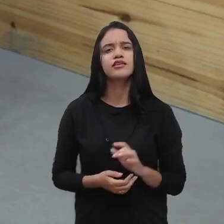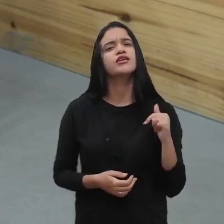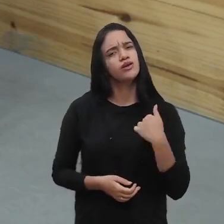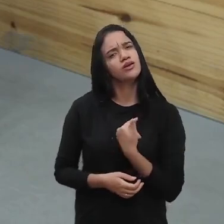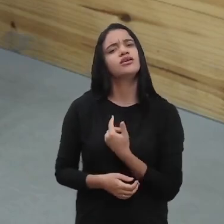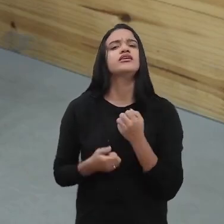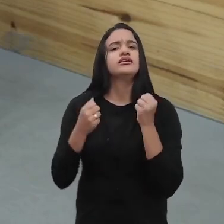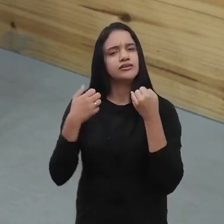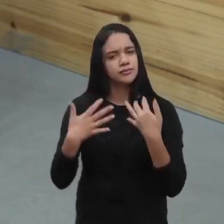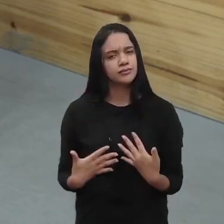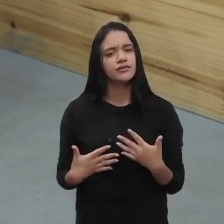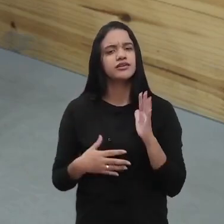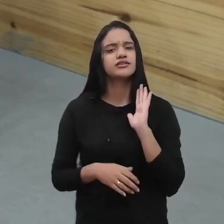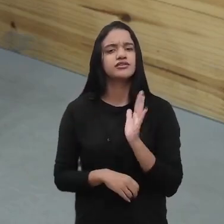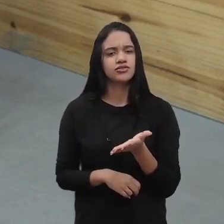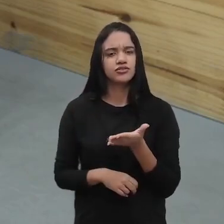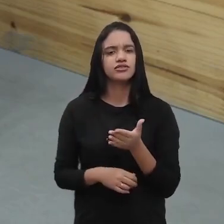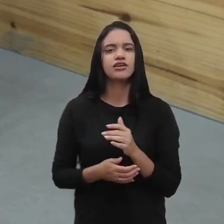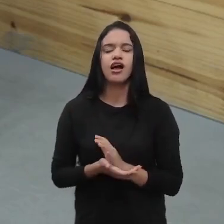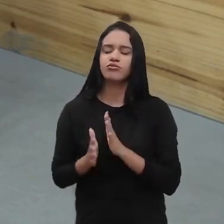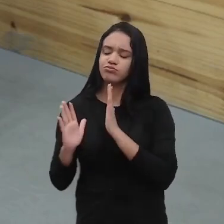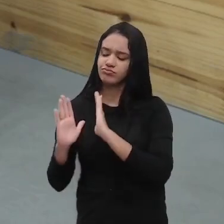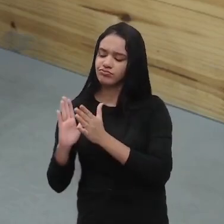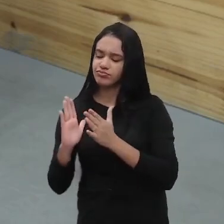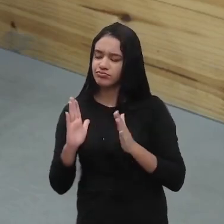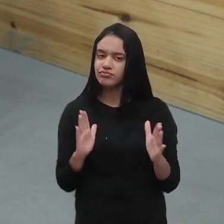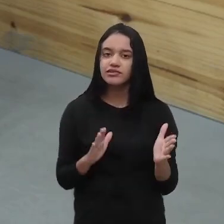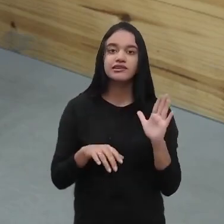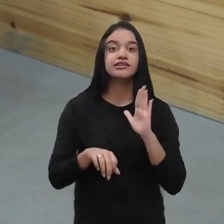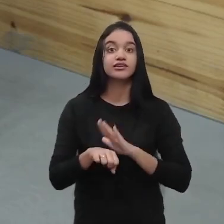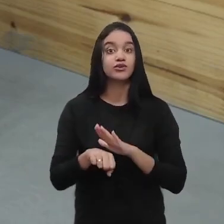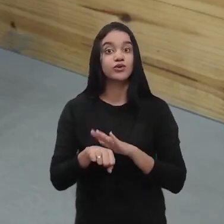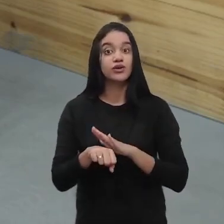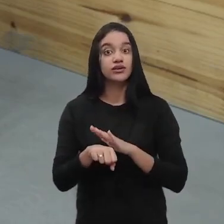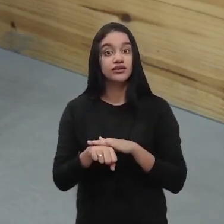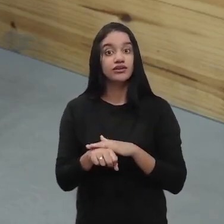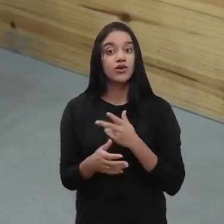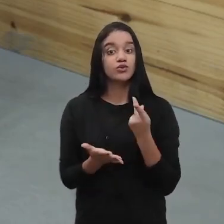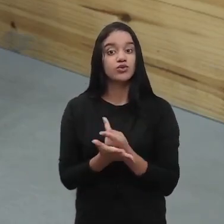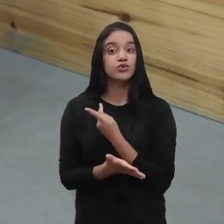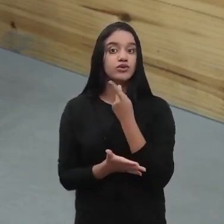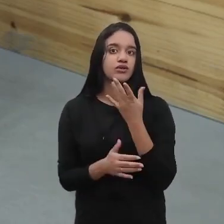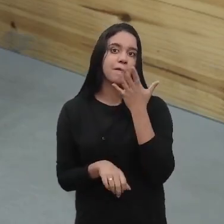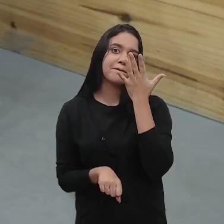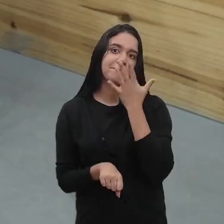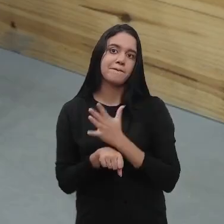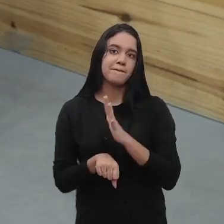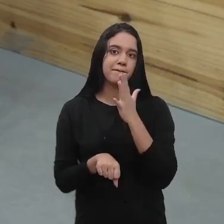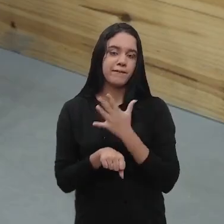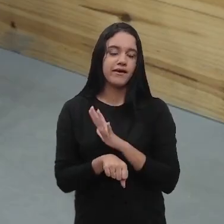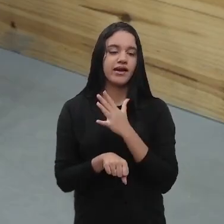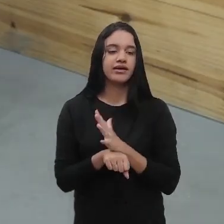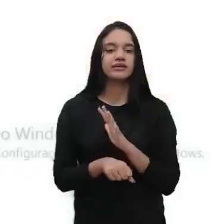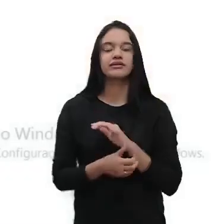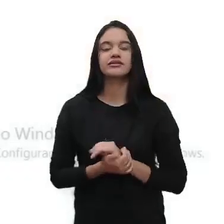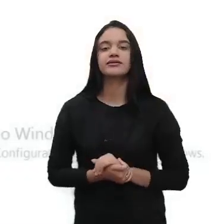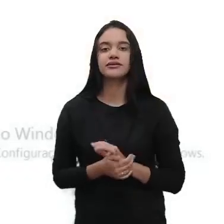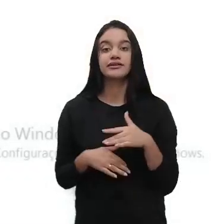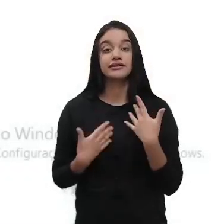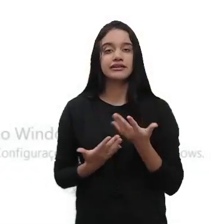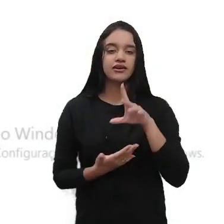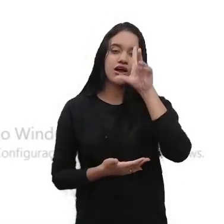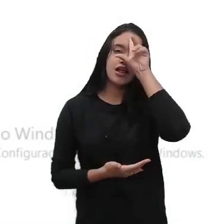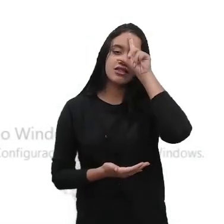sobre as etapas, né? E uma situação prática, né? Uma situação prática, por exemplo. Na decisão, por ela